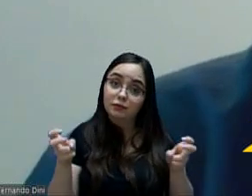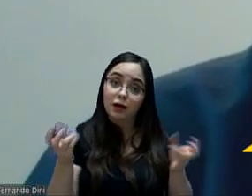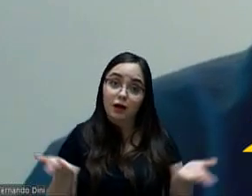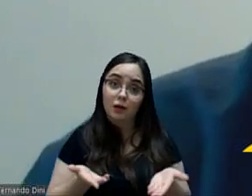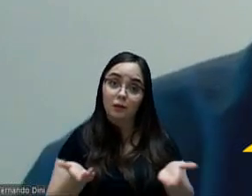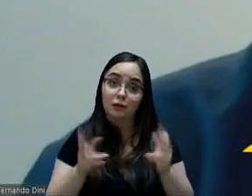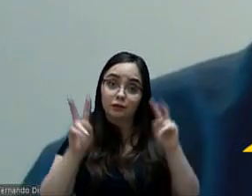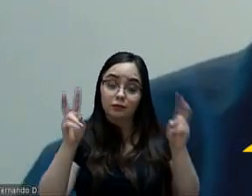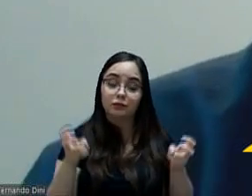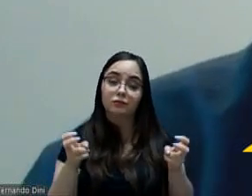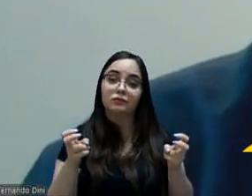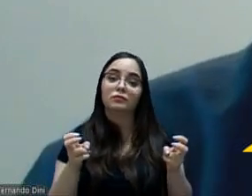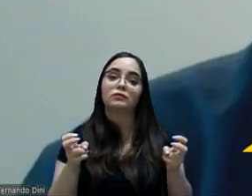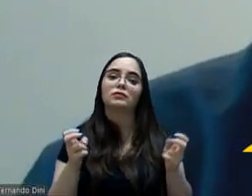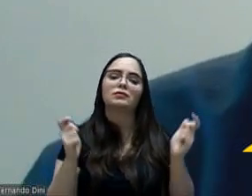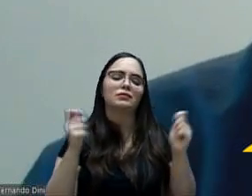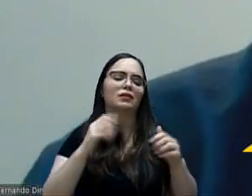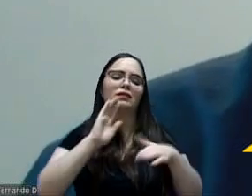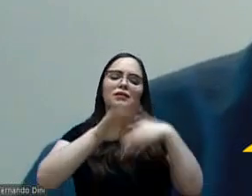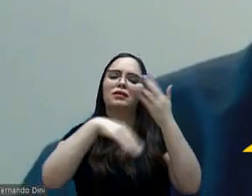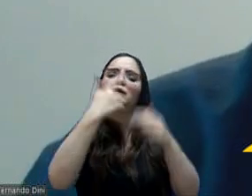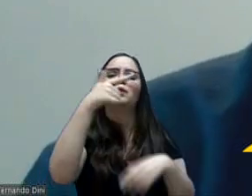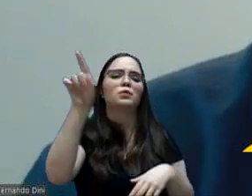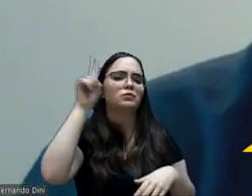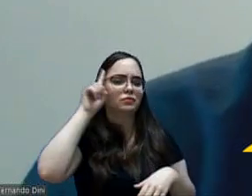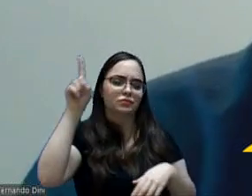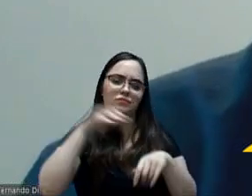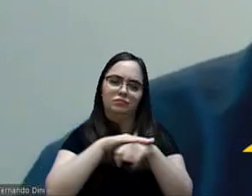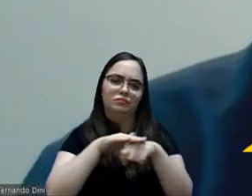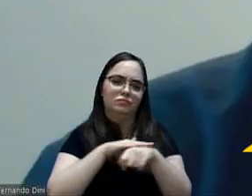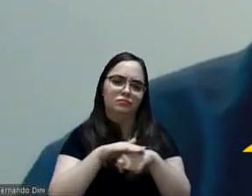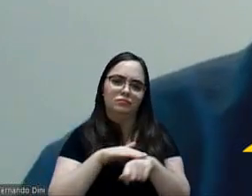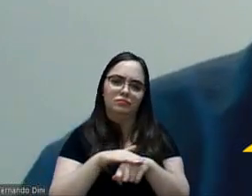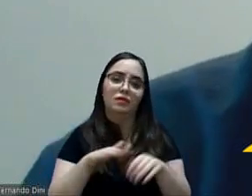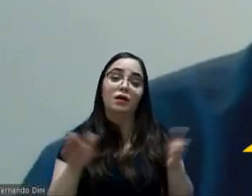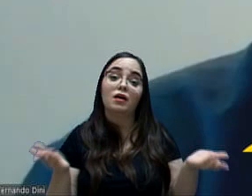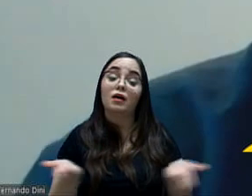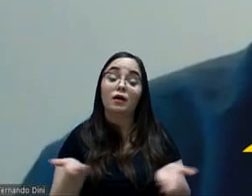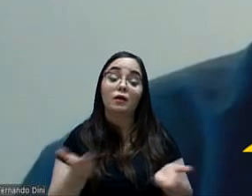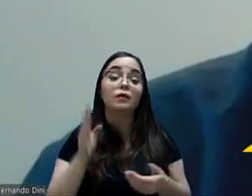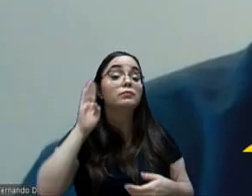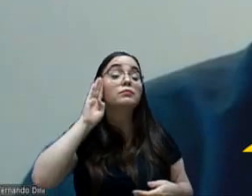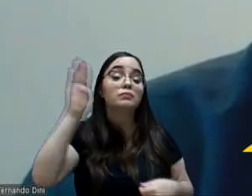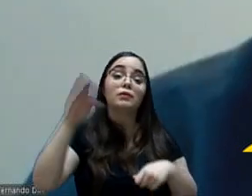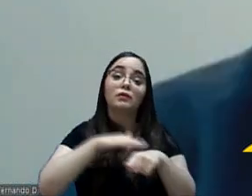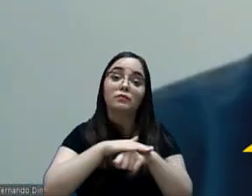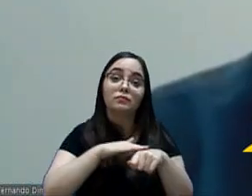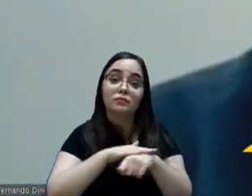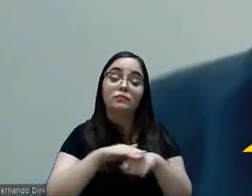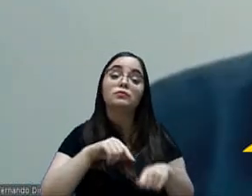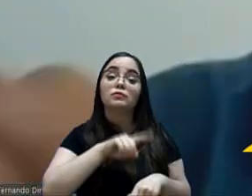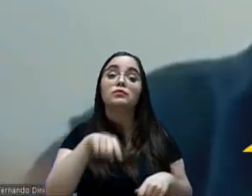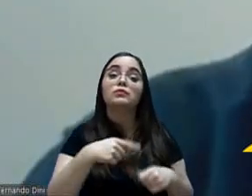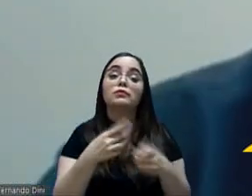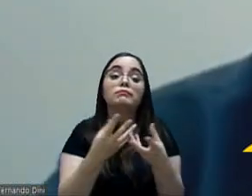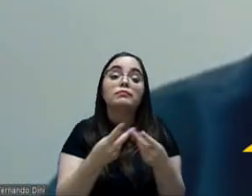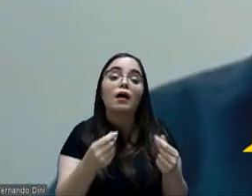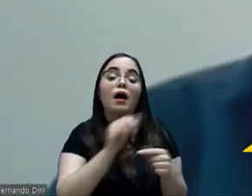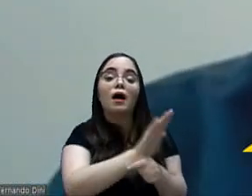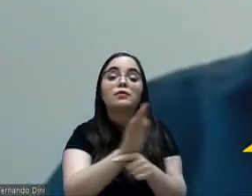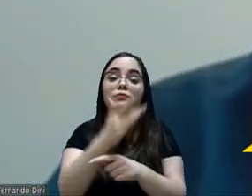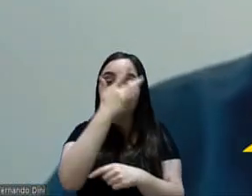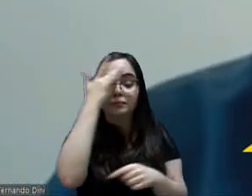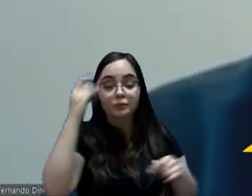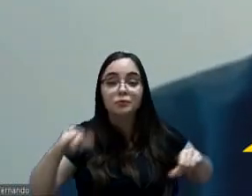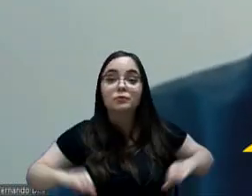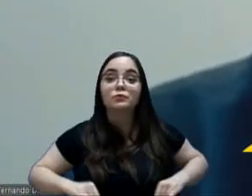que nós podemos tratar num outro momento. Neste momento, nós vamos discutir em como amenizar o sofrimento, em